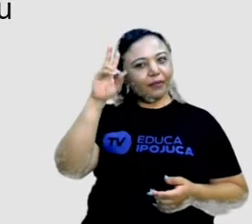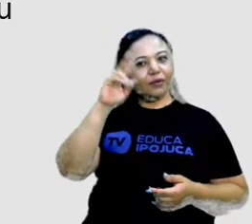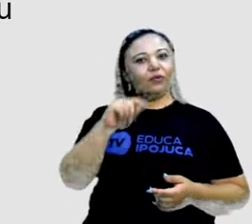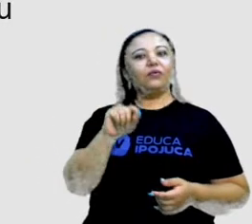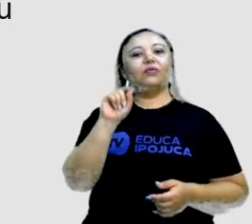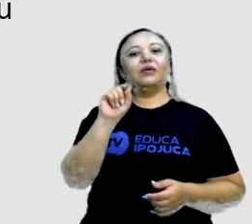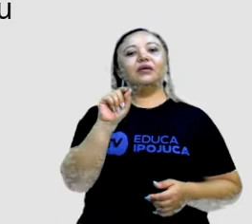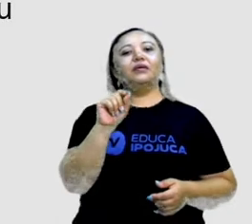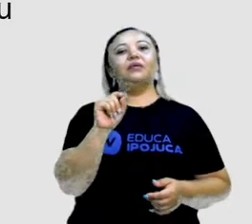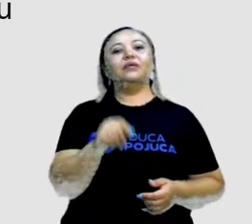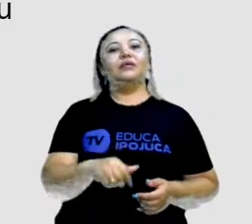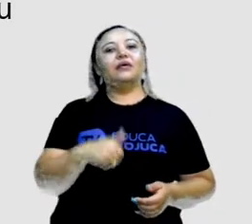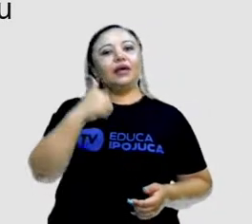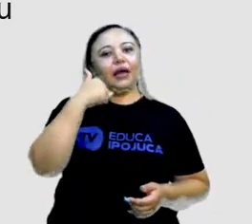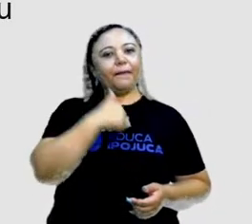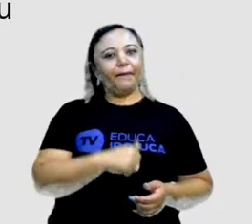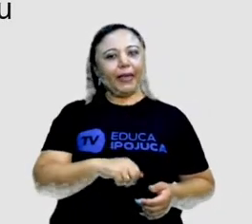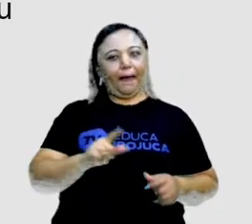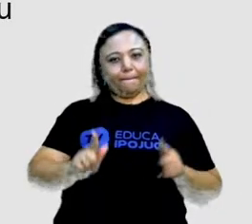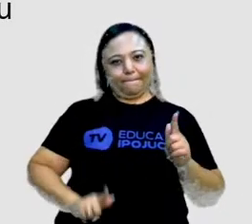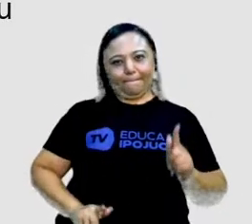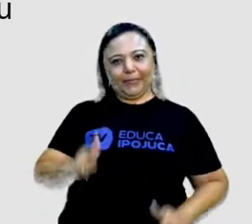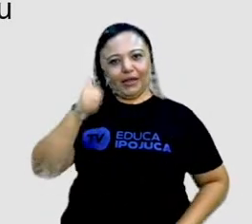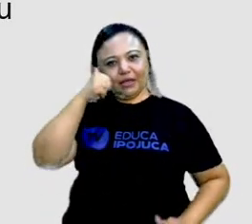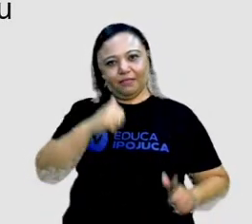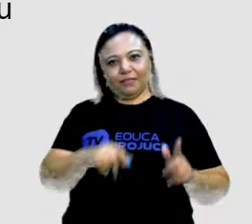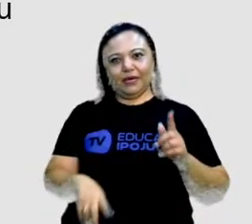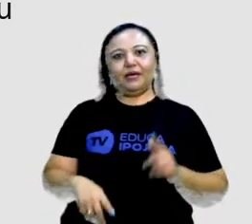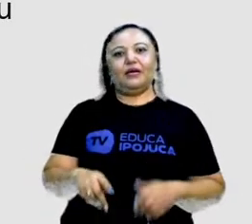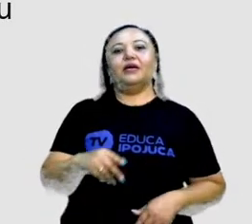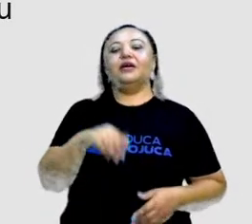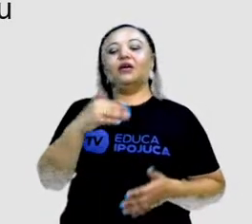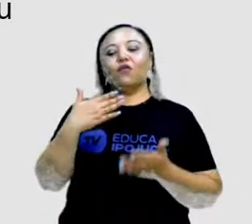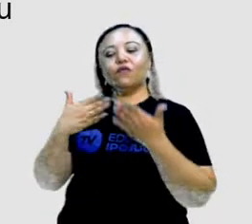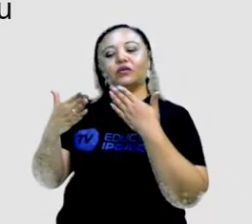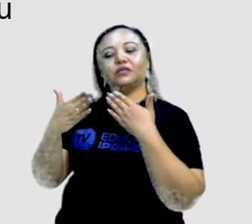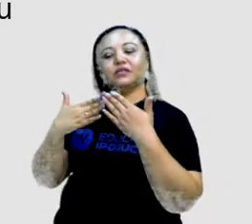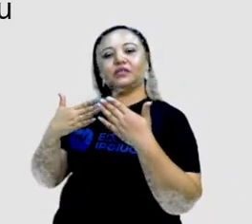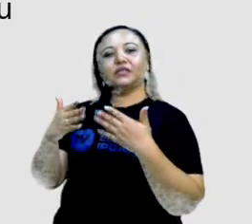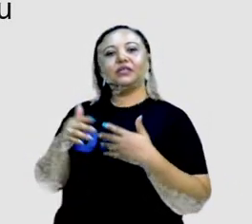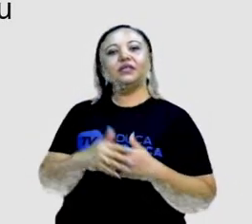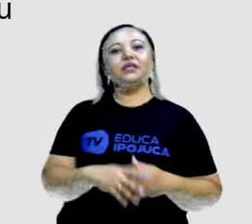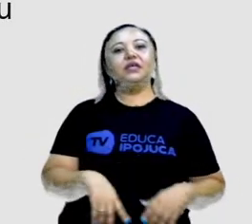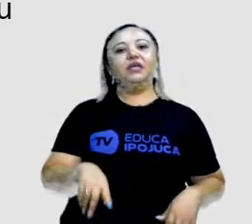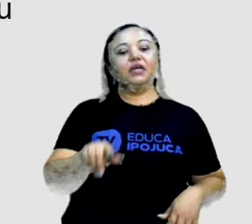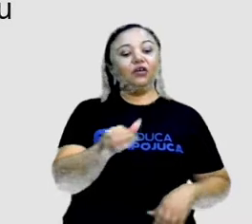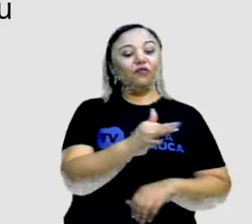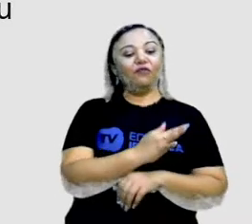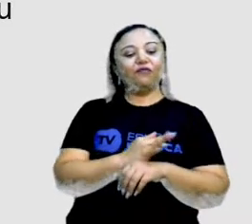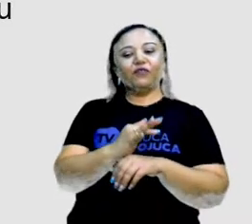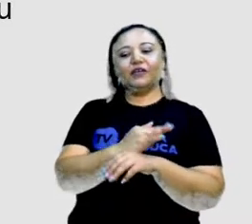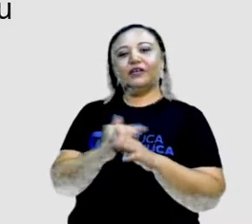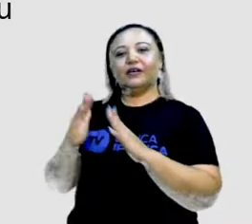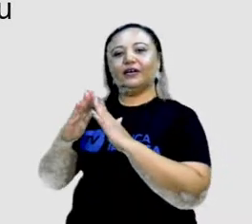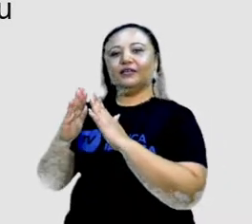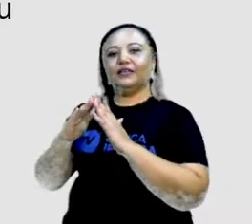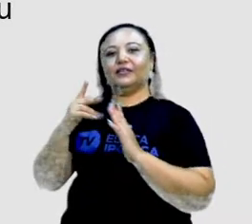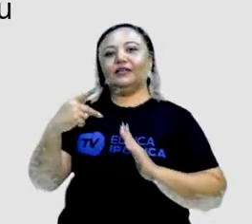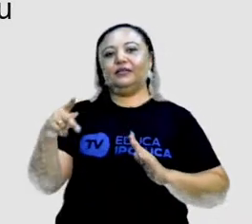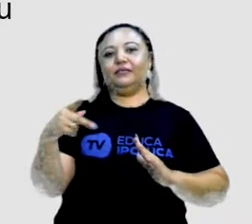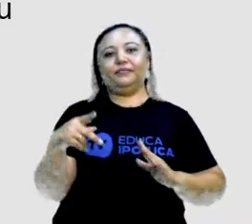detalhes sobre o que eu e a minha prima conversamos. Éramos muito pequenas e eu passava as férias em sua casa.